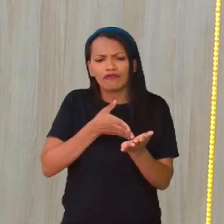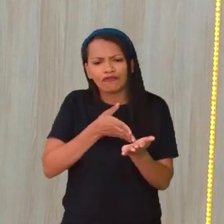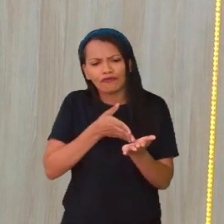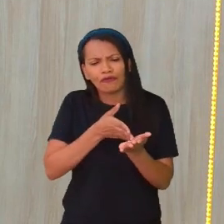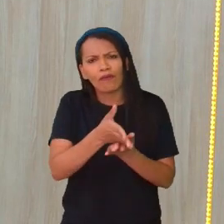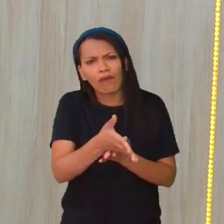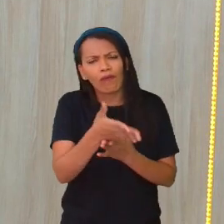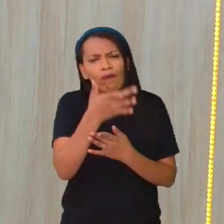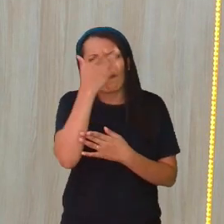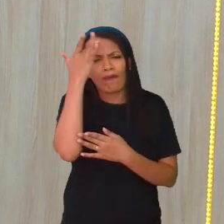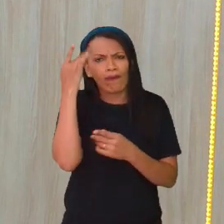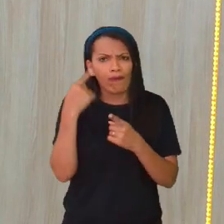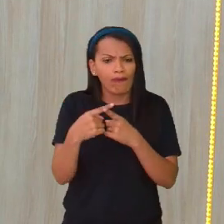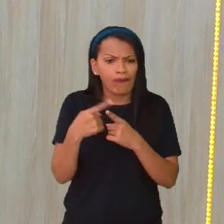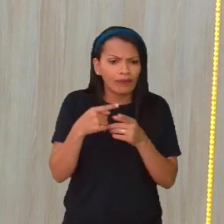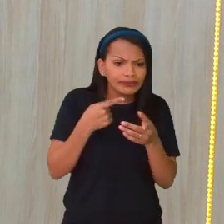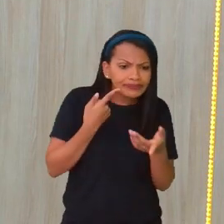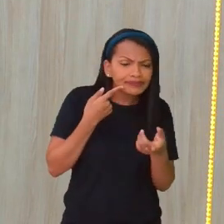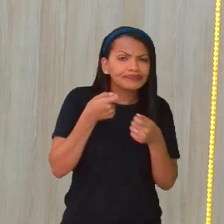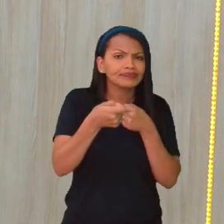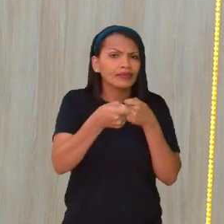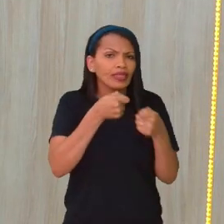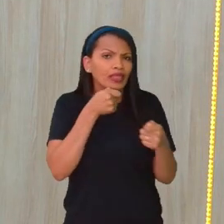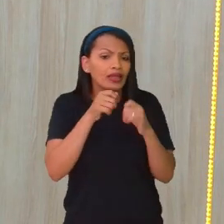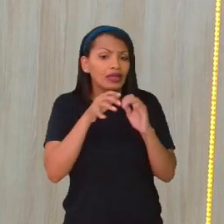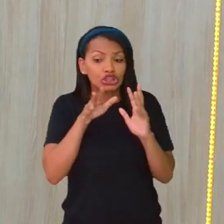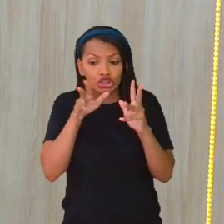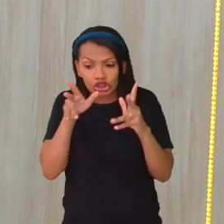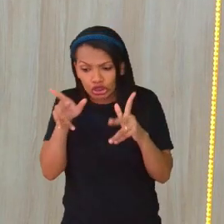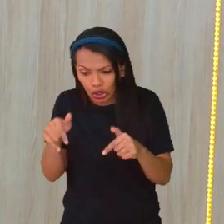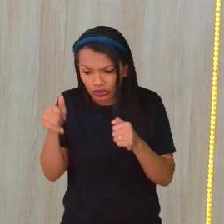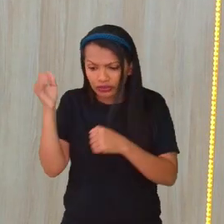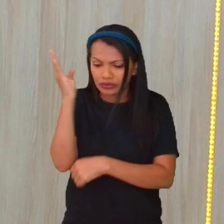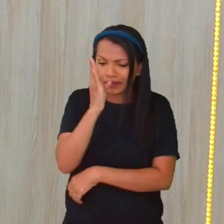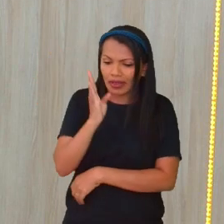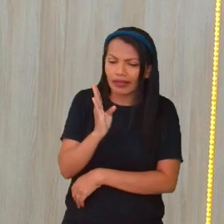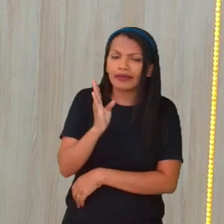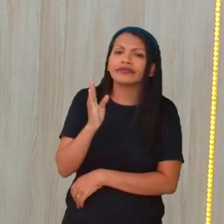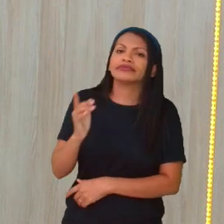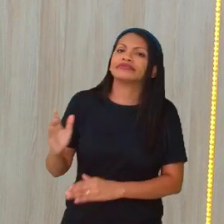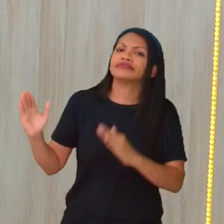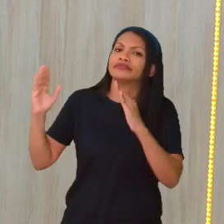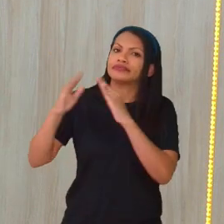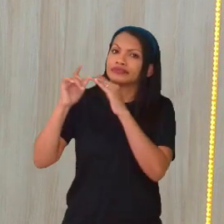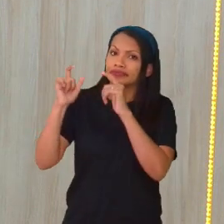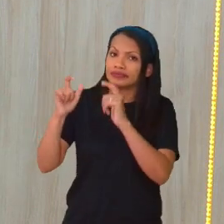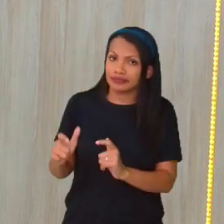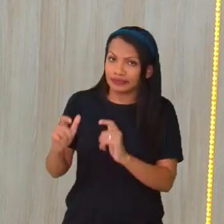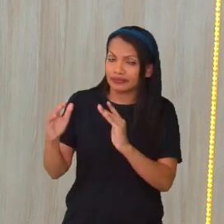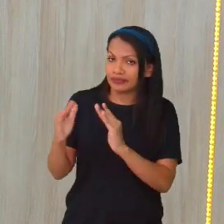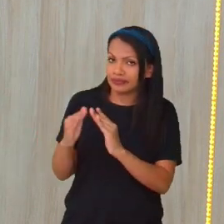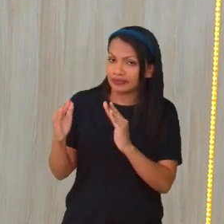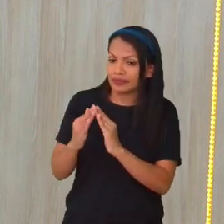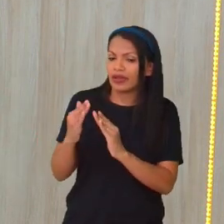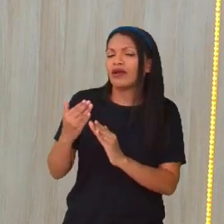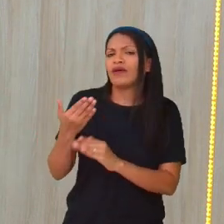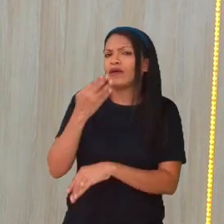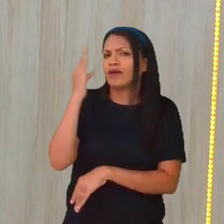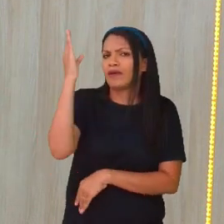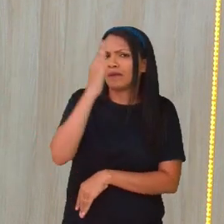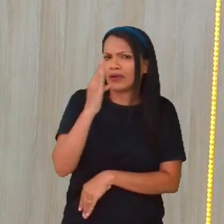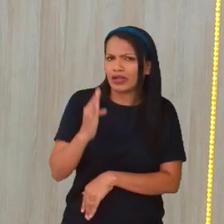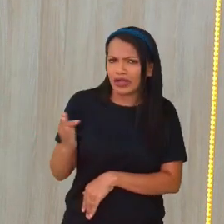foi entrevistado todos os brasileiros que moram no Brasil, tá? Os brasileiros que moram lá